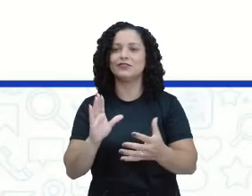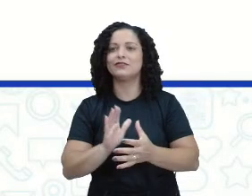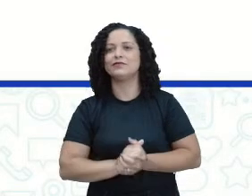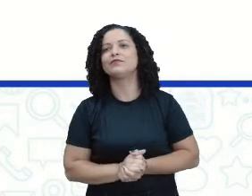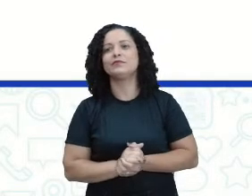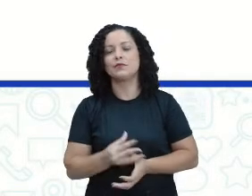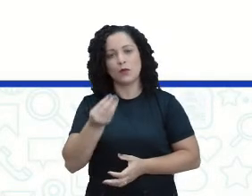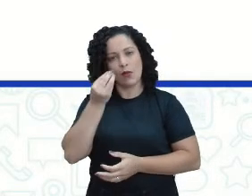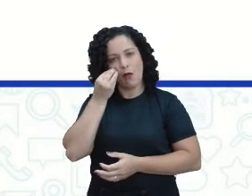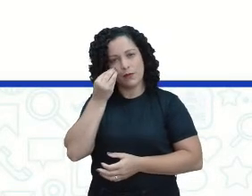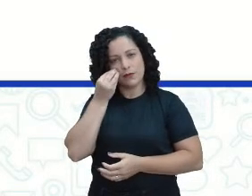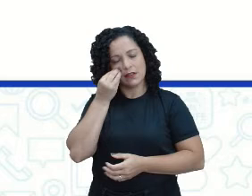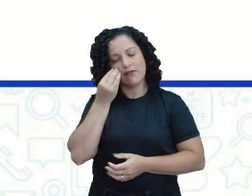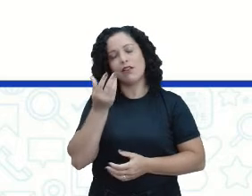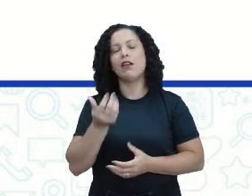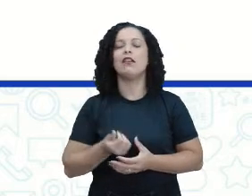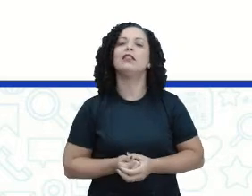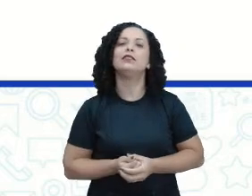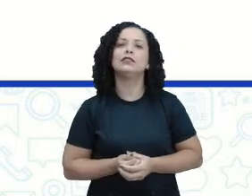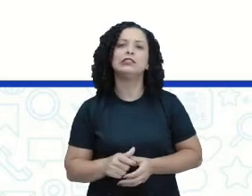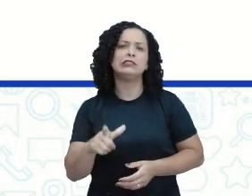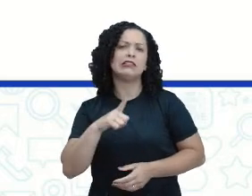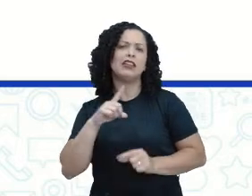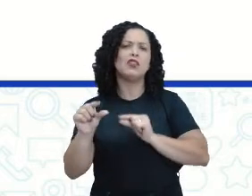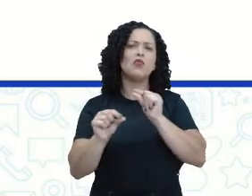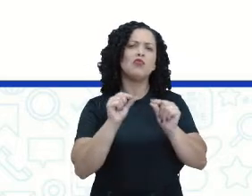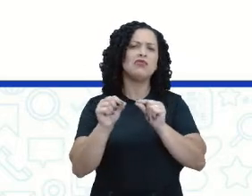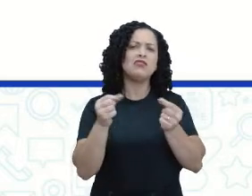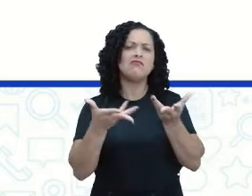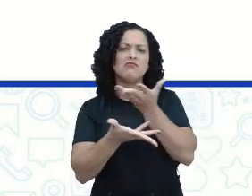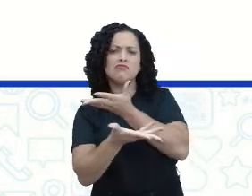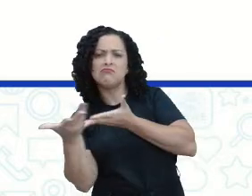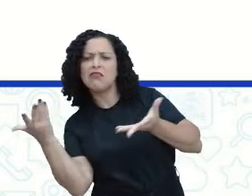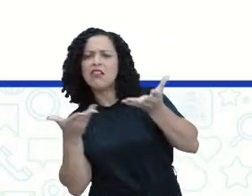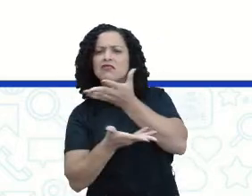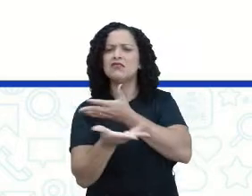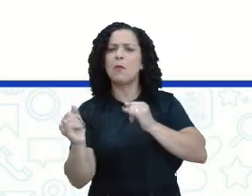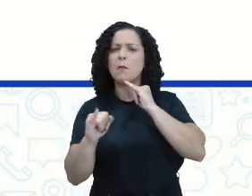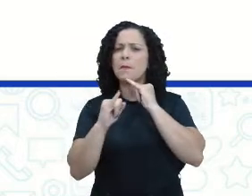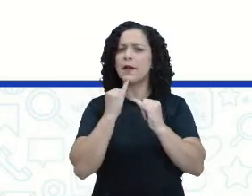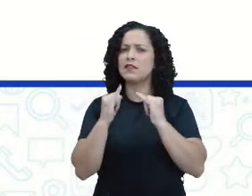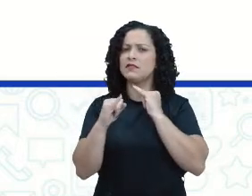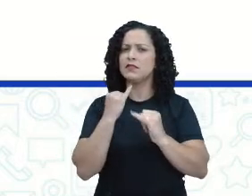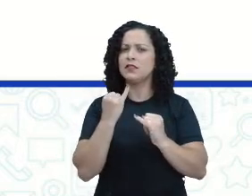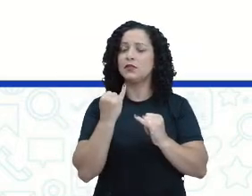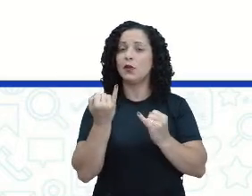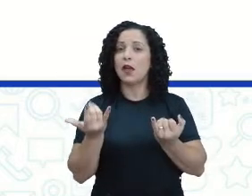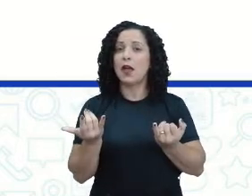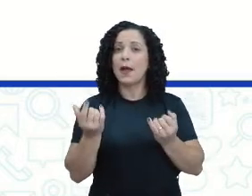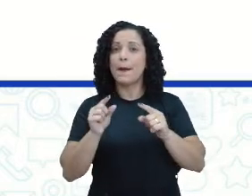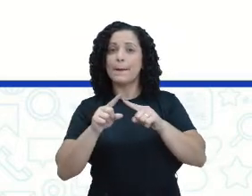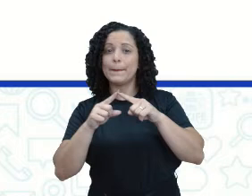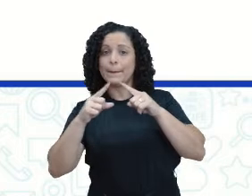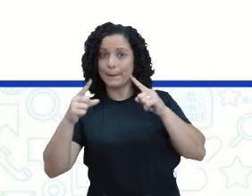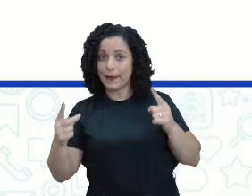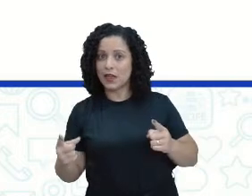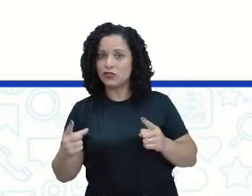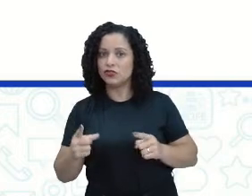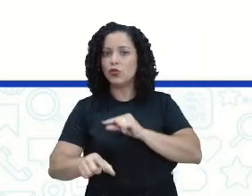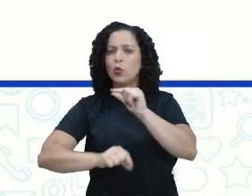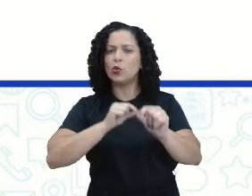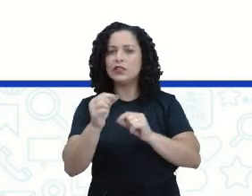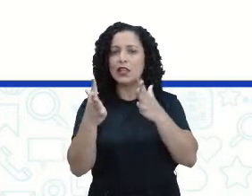Para observar, a gente nota aí alguma coisa em comum, né, em relação a essas aves, mas vamos notar também algo que nos chama